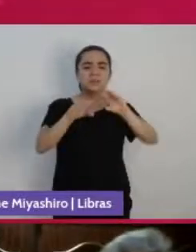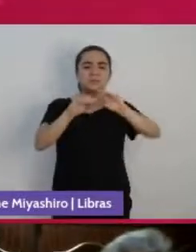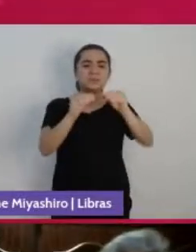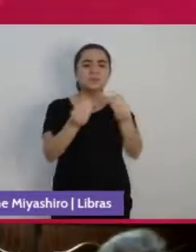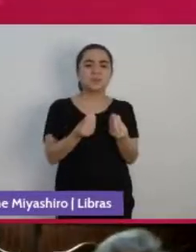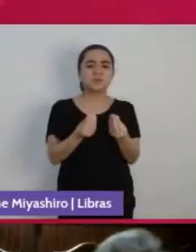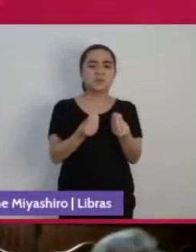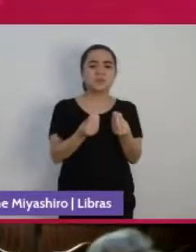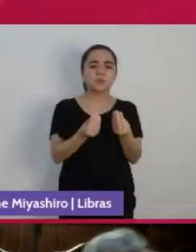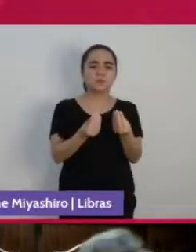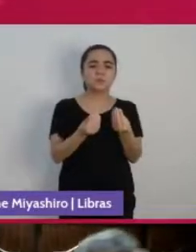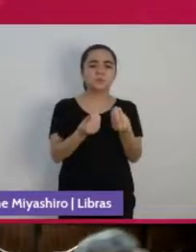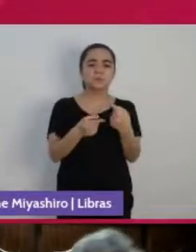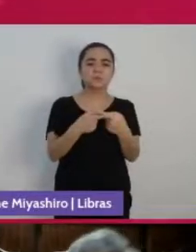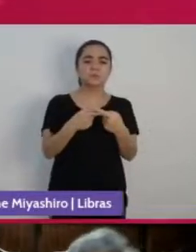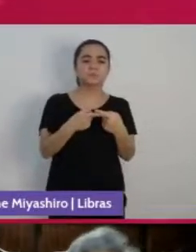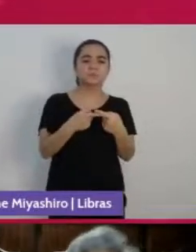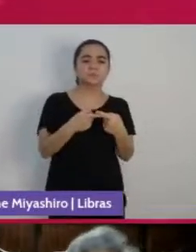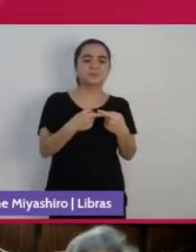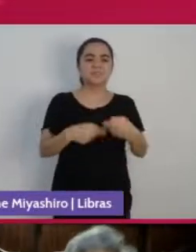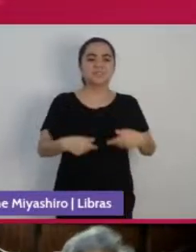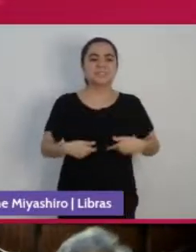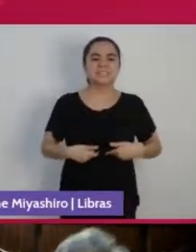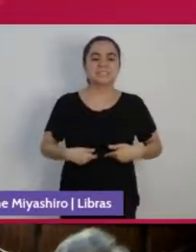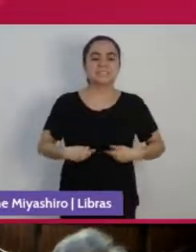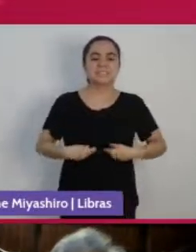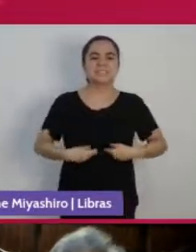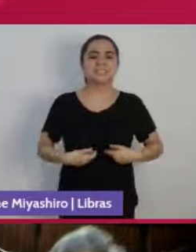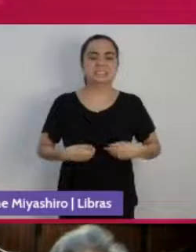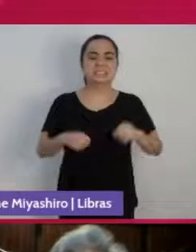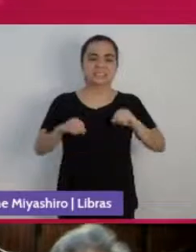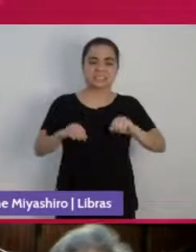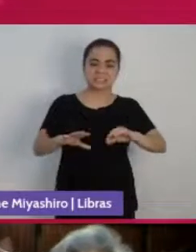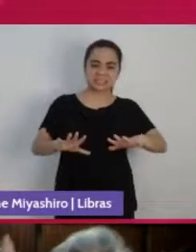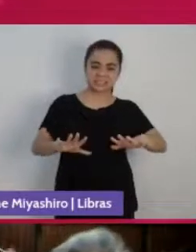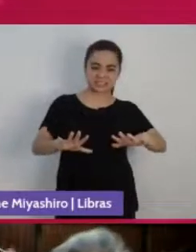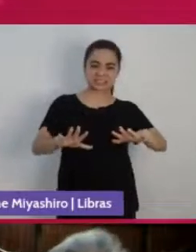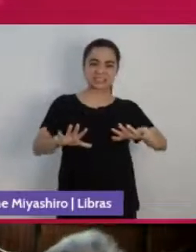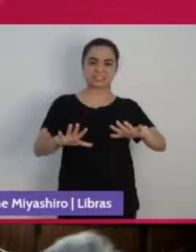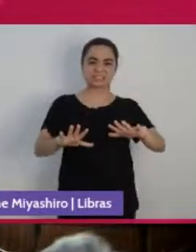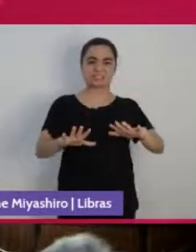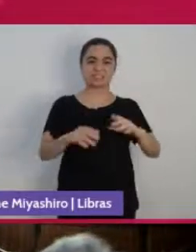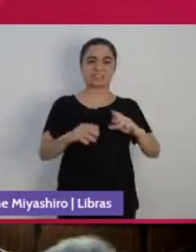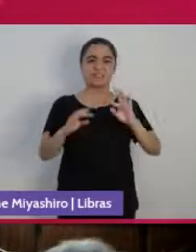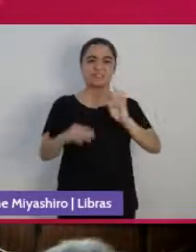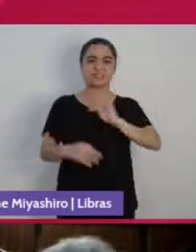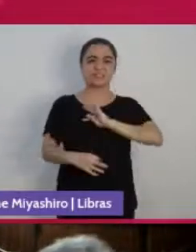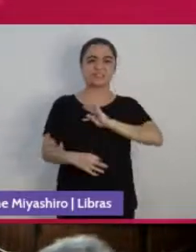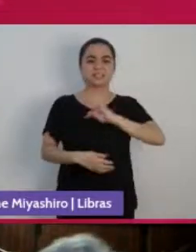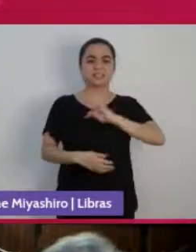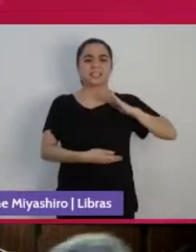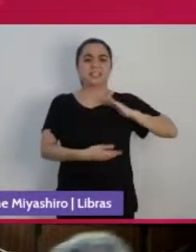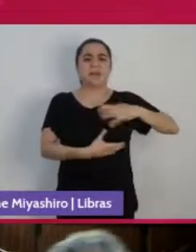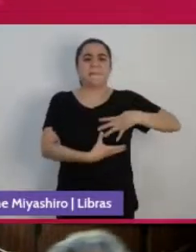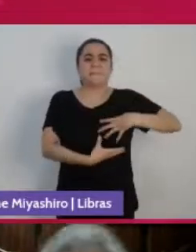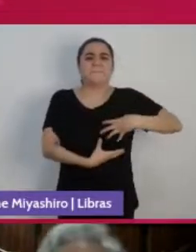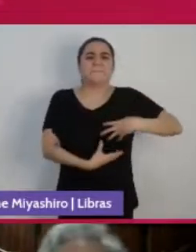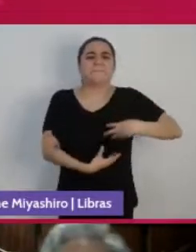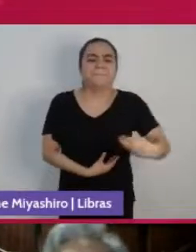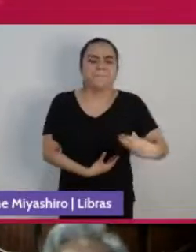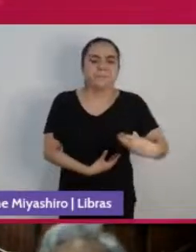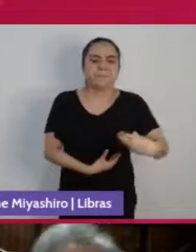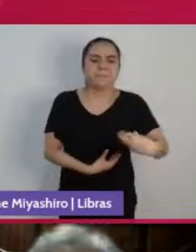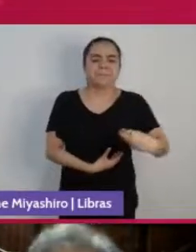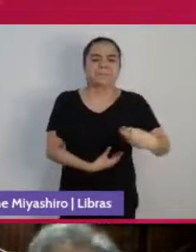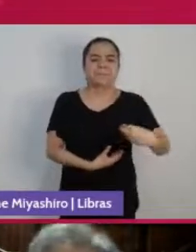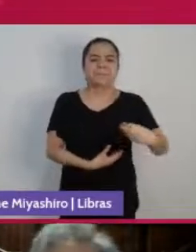puxou a mama de baixo, com a mão espalmada, aquela técnica que pega a mama e puxa com os dedos, como se fosse arrancar